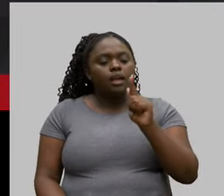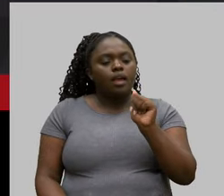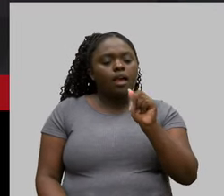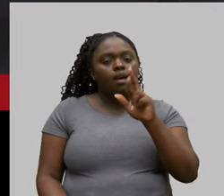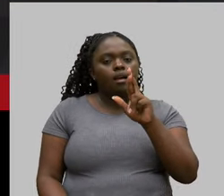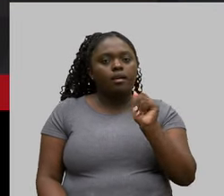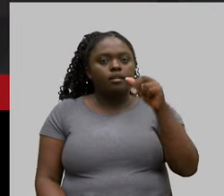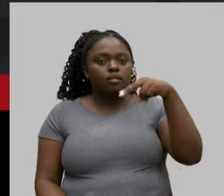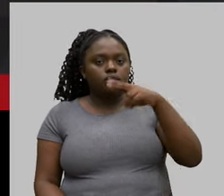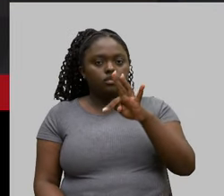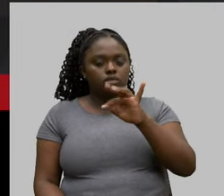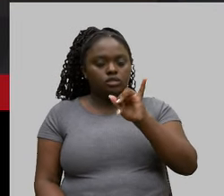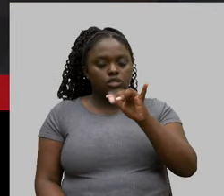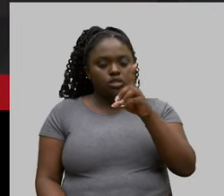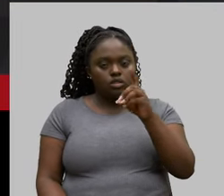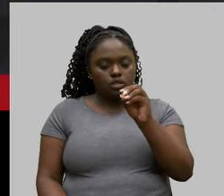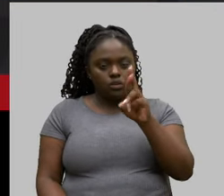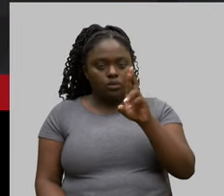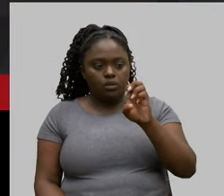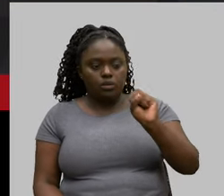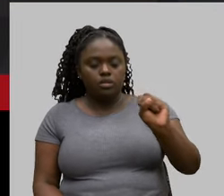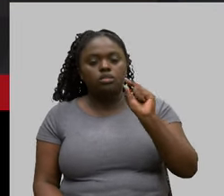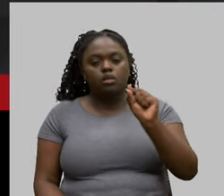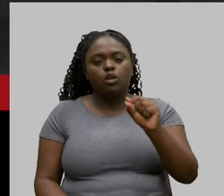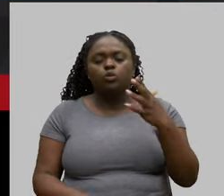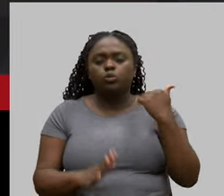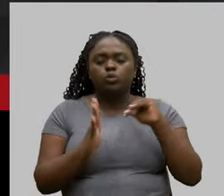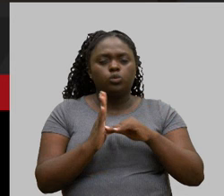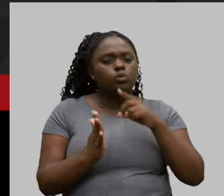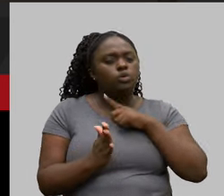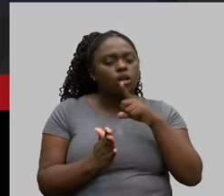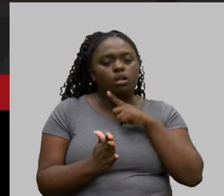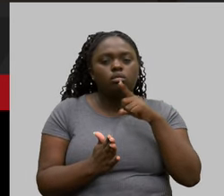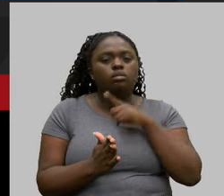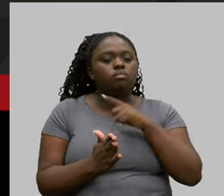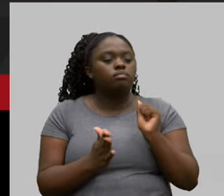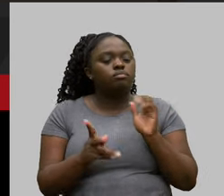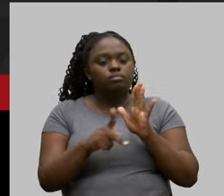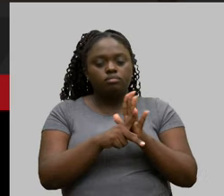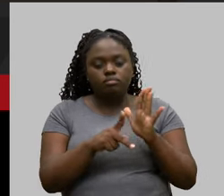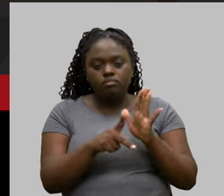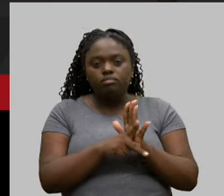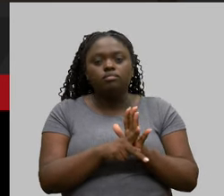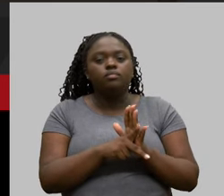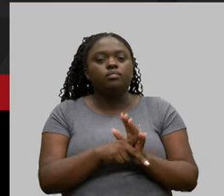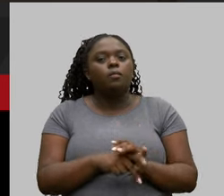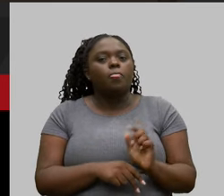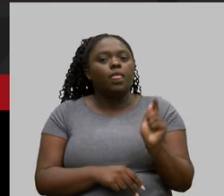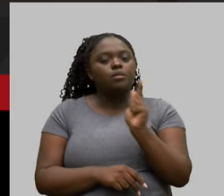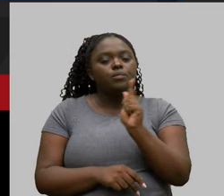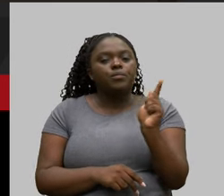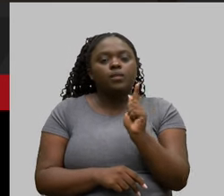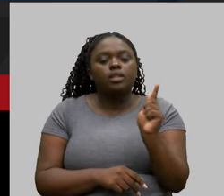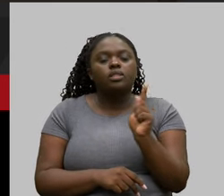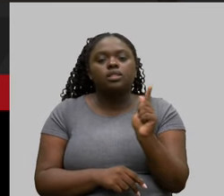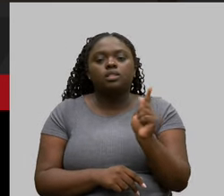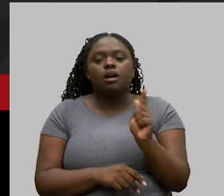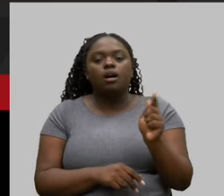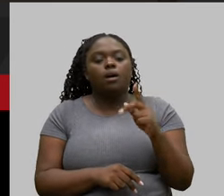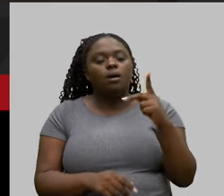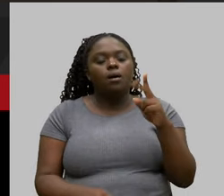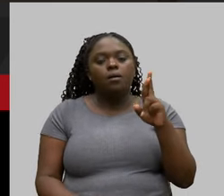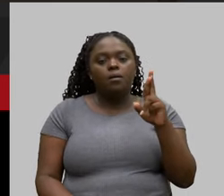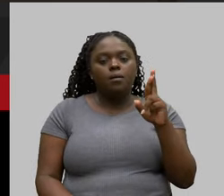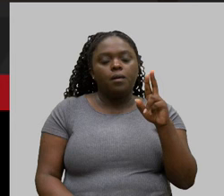todos os recursos que eu tenho destinados a dar lastro né ao meu regime próprio a gestão previdenciária meu regime próprio pagar